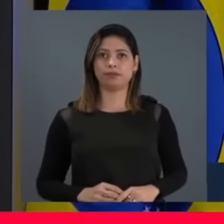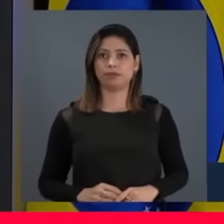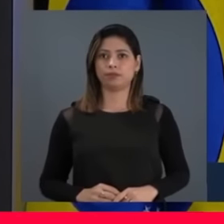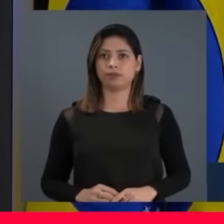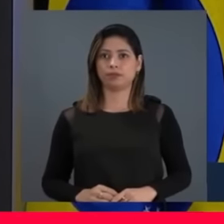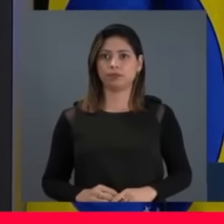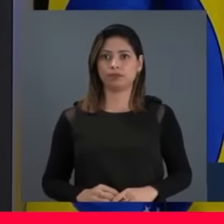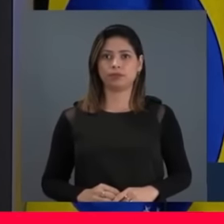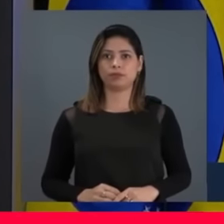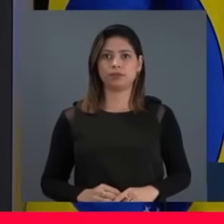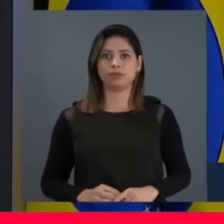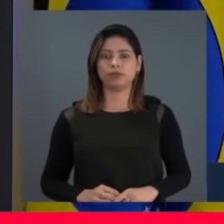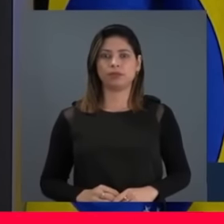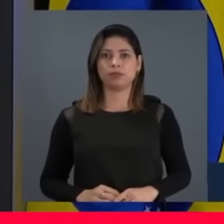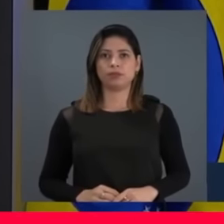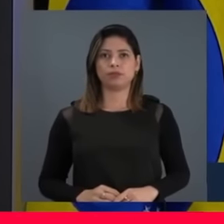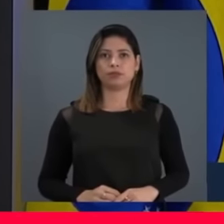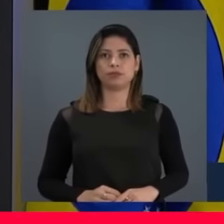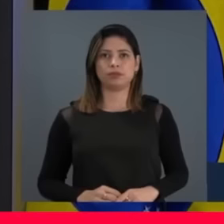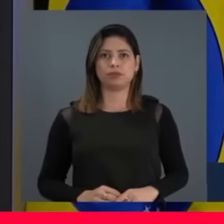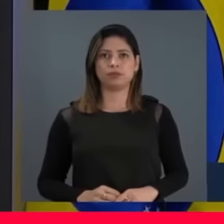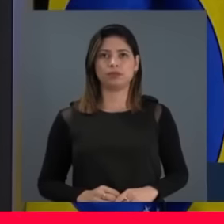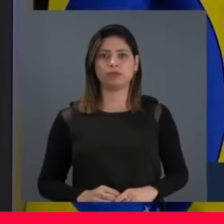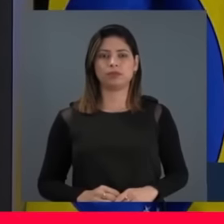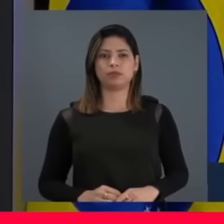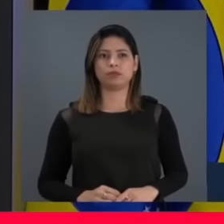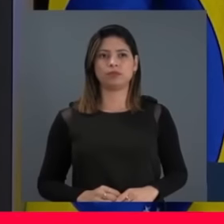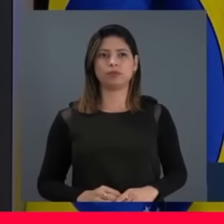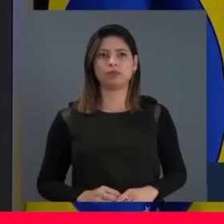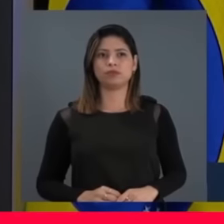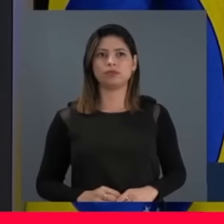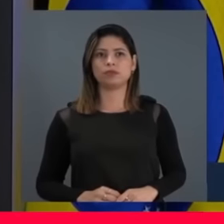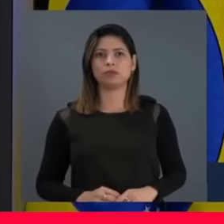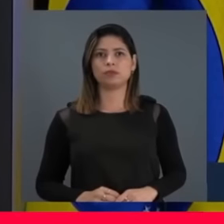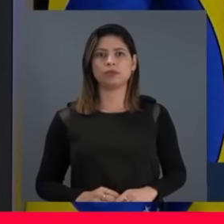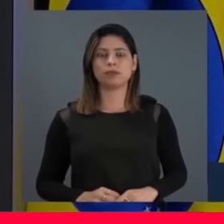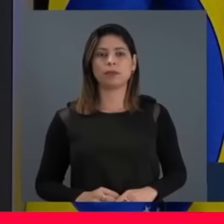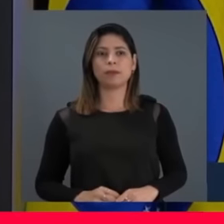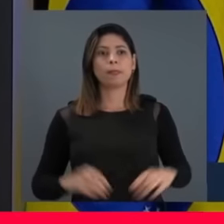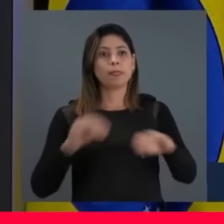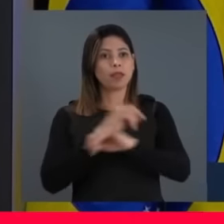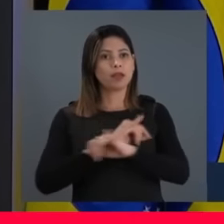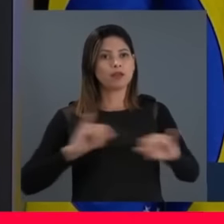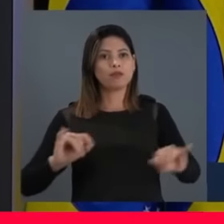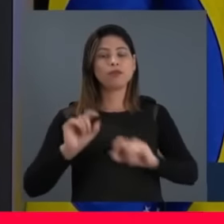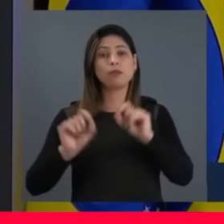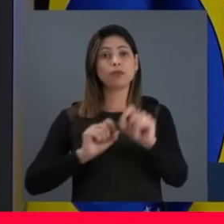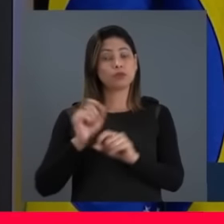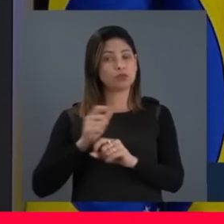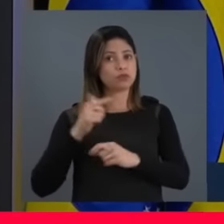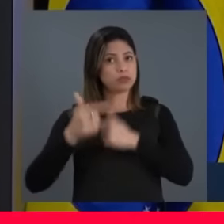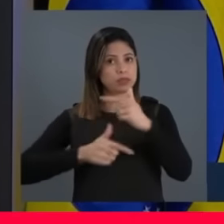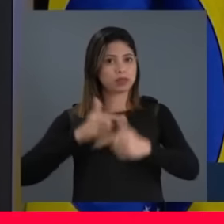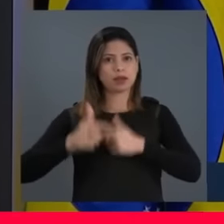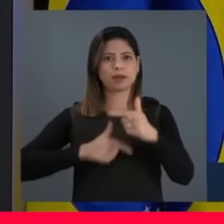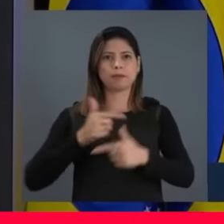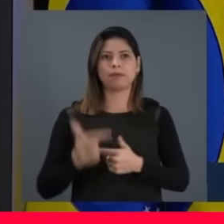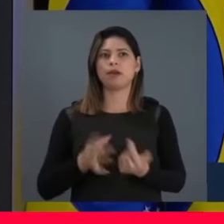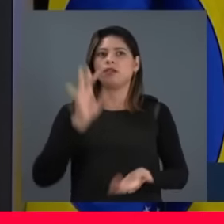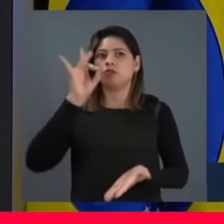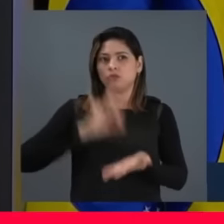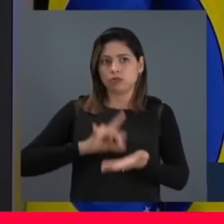com muita alegria um trabalho que é digno de reconhecimento e